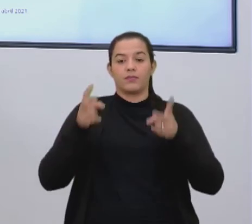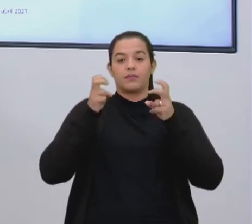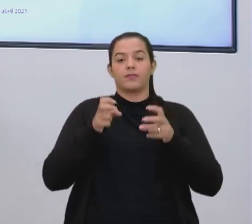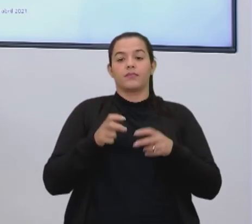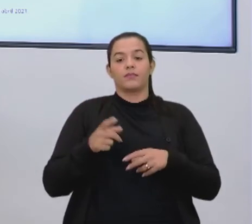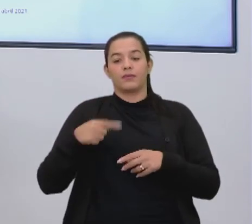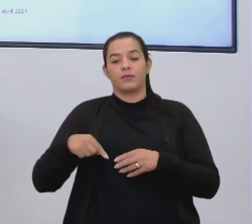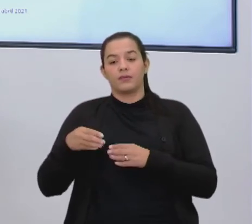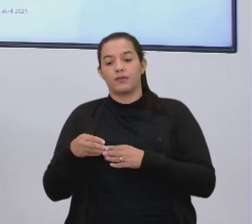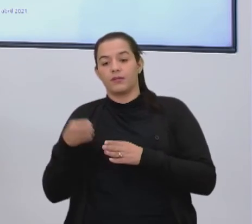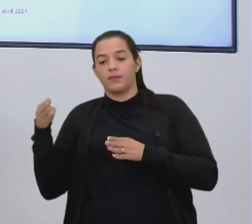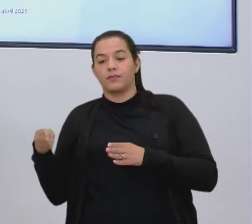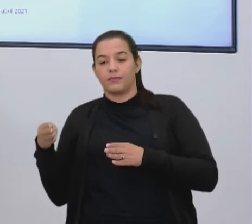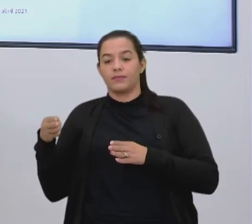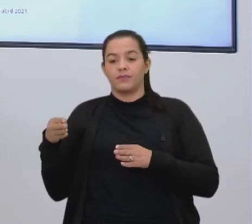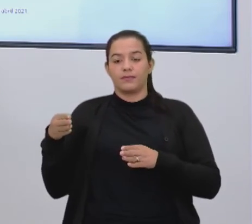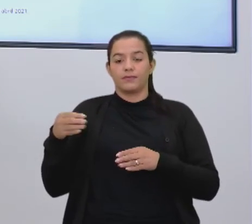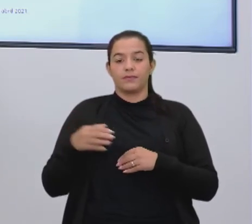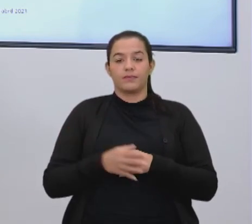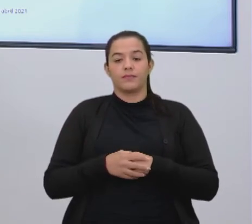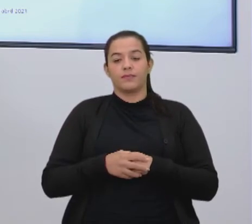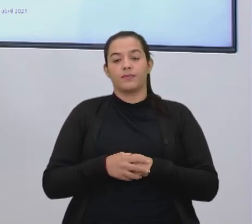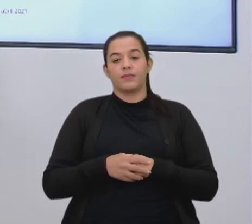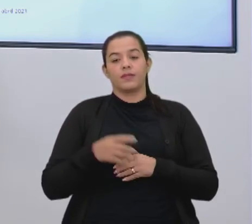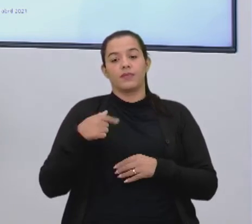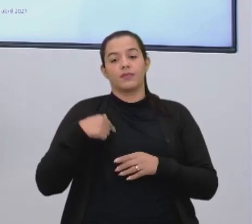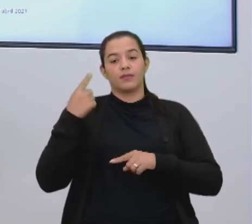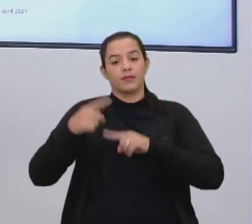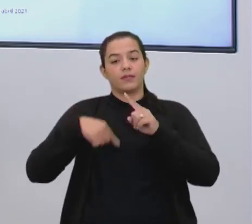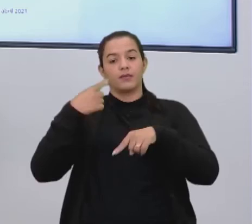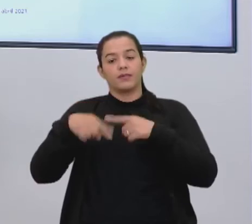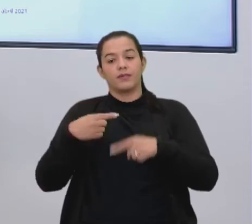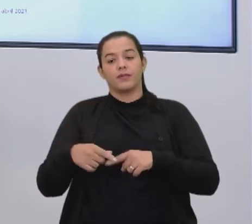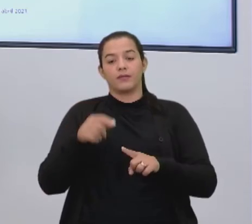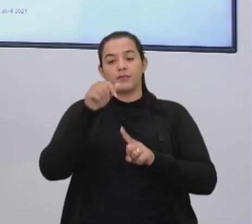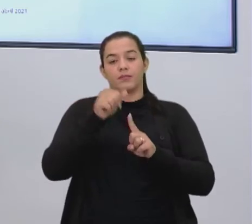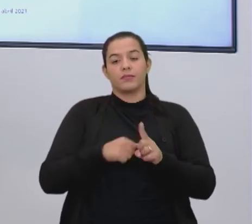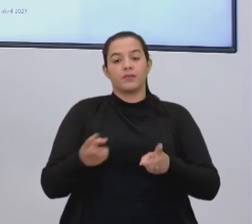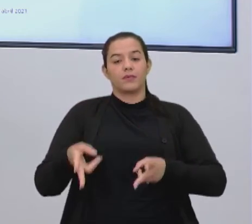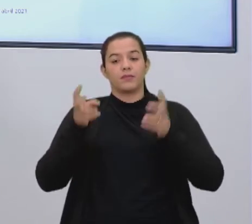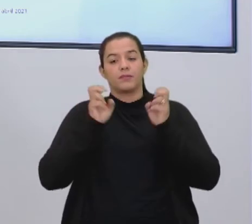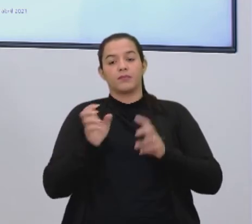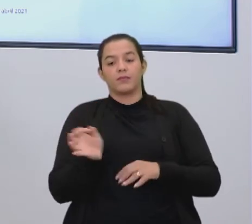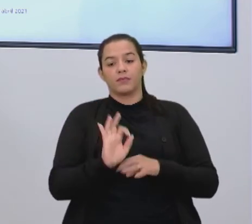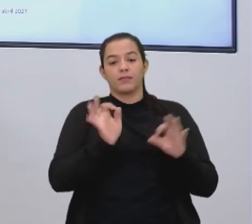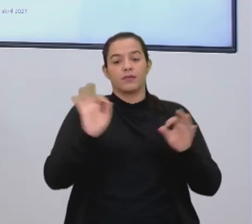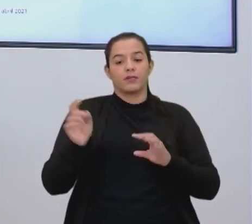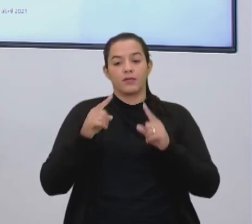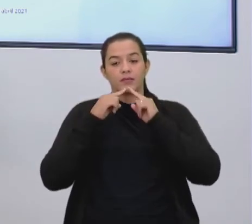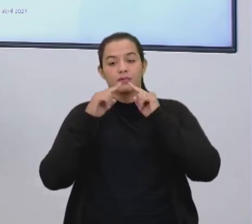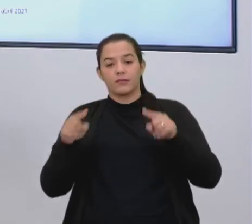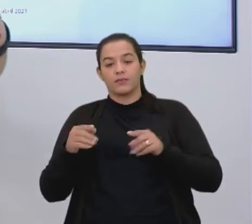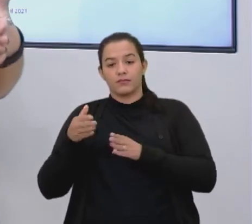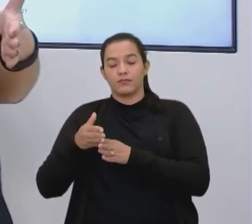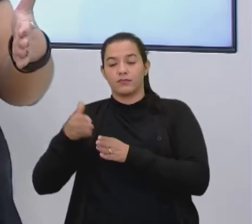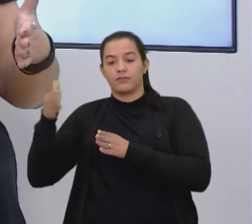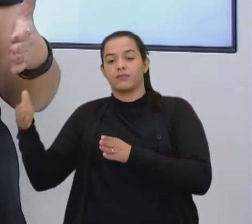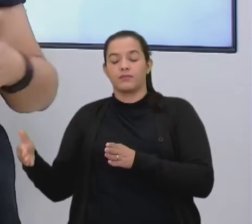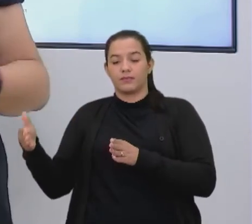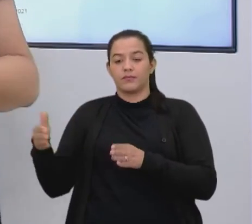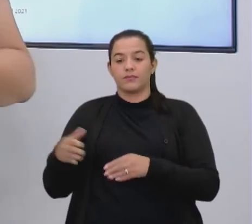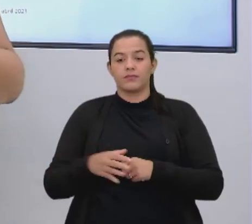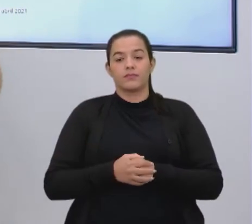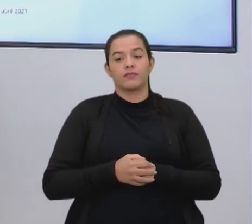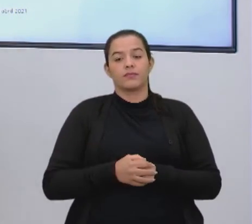eu boto minha cerca 10 centímetros pra cá. Aí, dá um mês, ninguém percebeu, ninguém reclamou, eu aumento mais 10